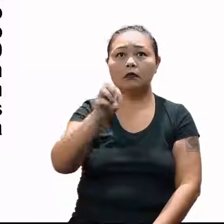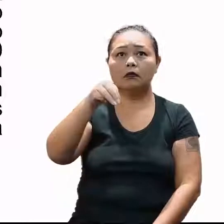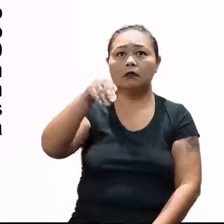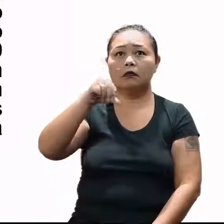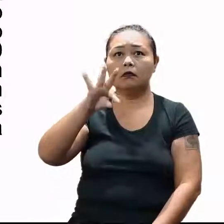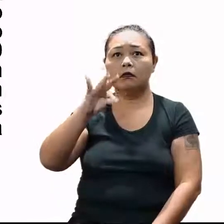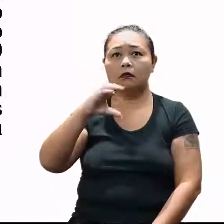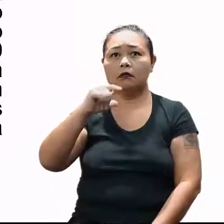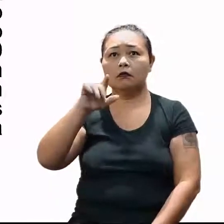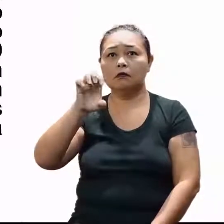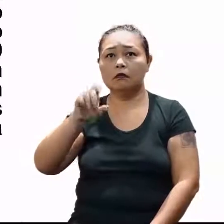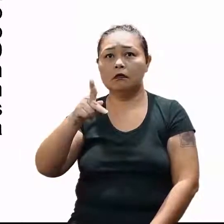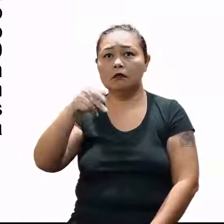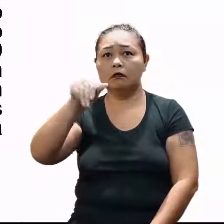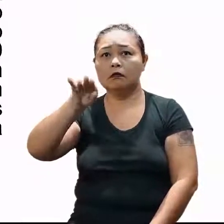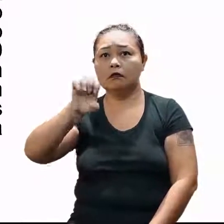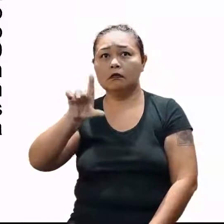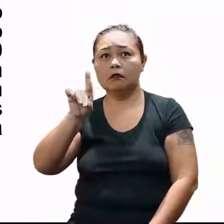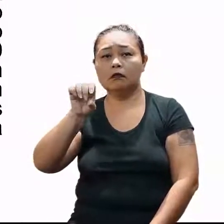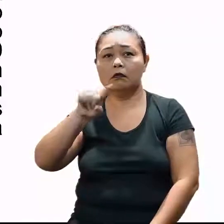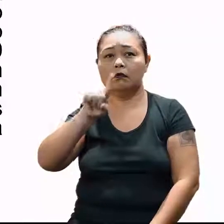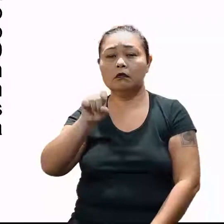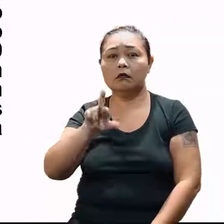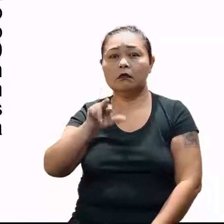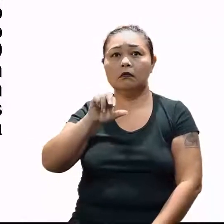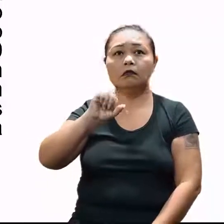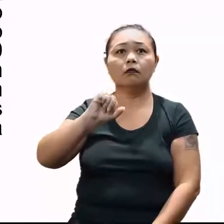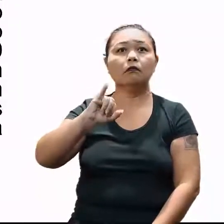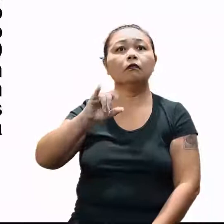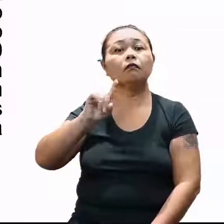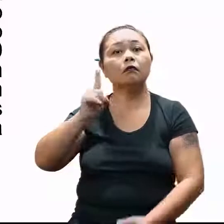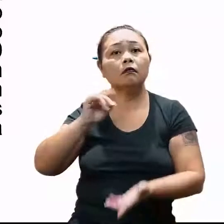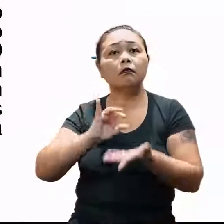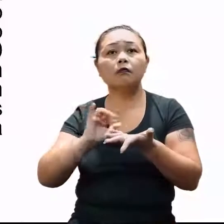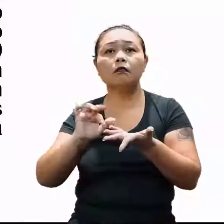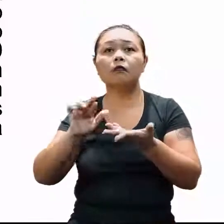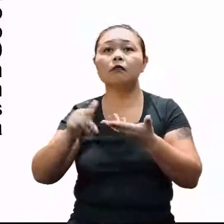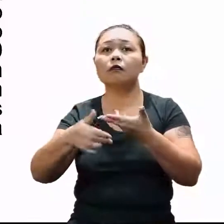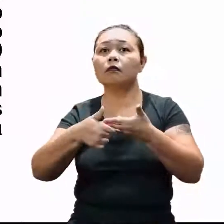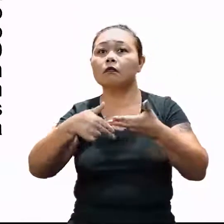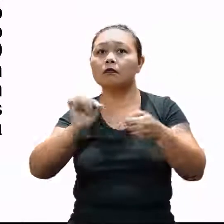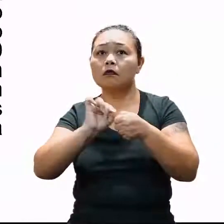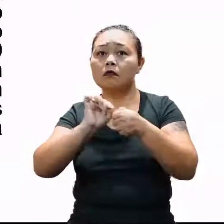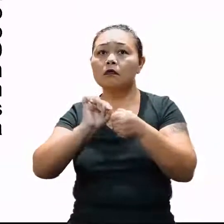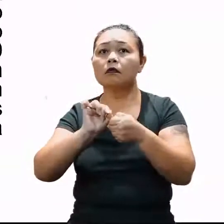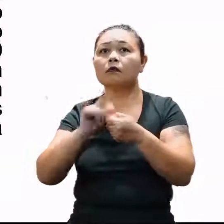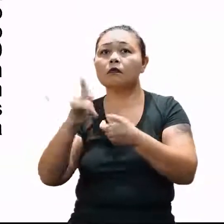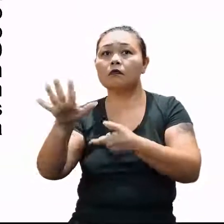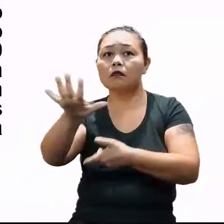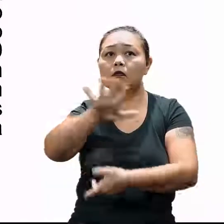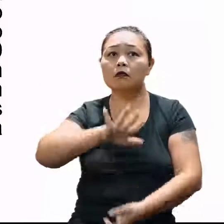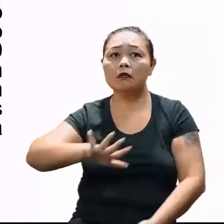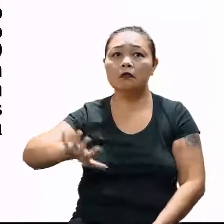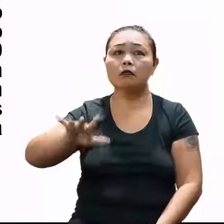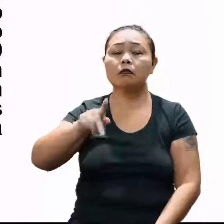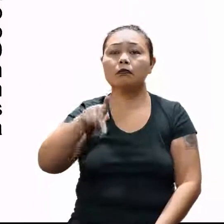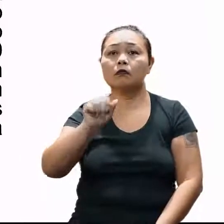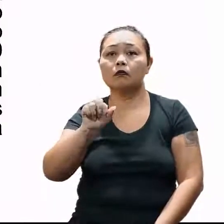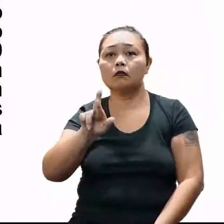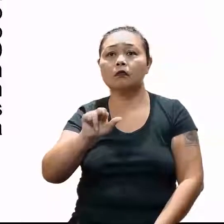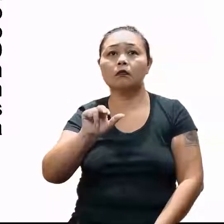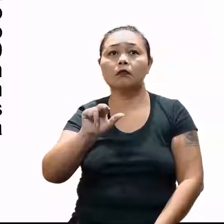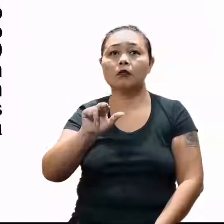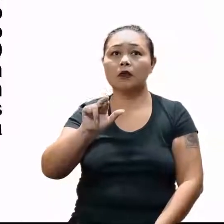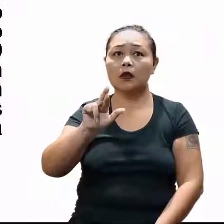Temístocles Paes de Souza Brasil, além do etnógrafo e geógrafo Dr. Carlos Varnier, o